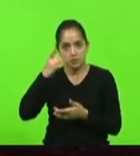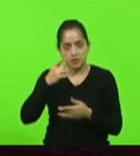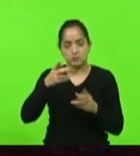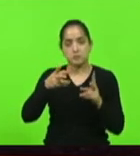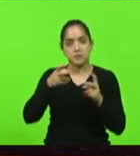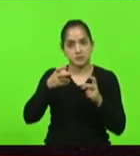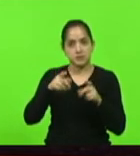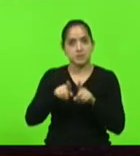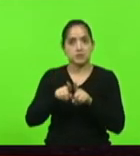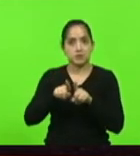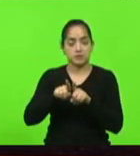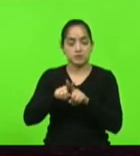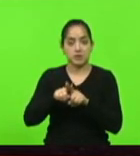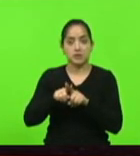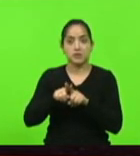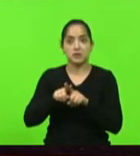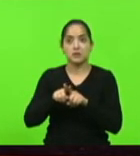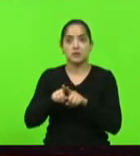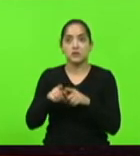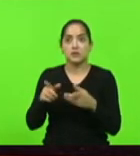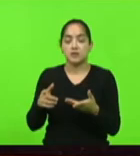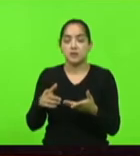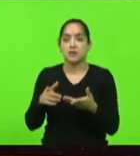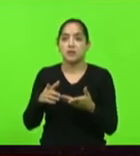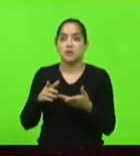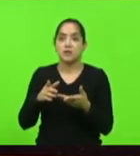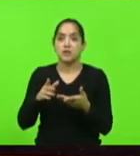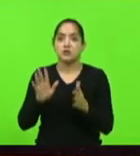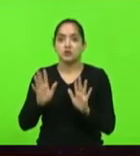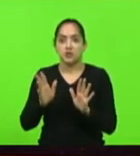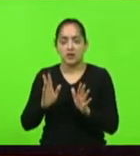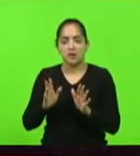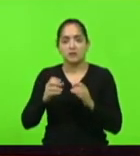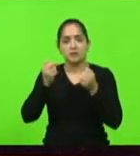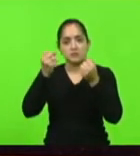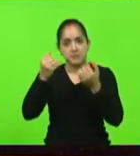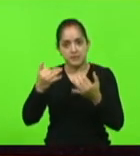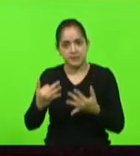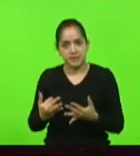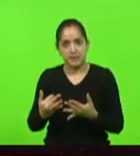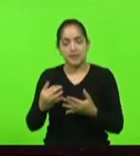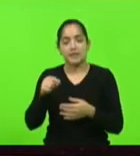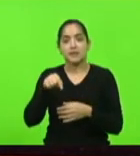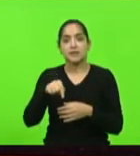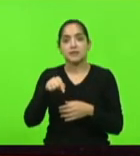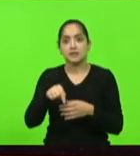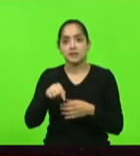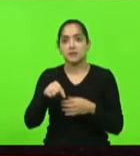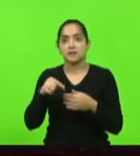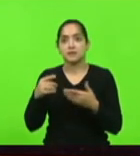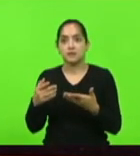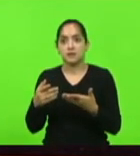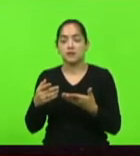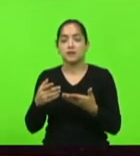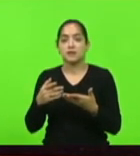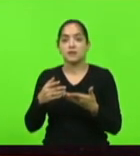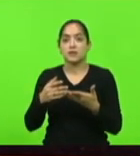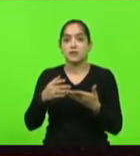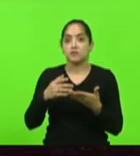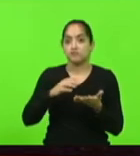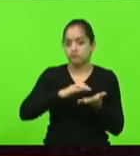tribuna aqui, um dia fiz um relato de palavras do próprio